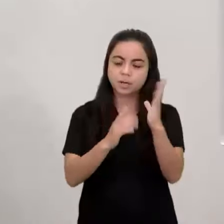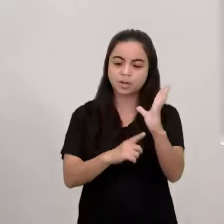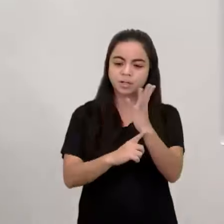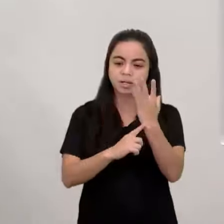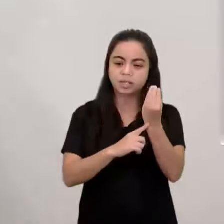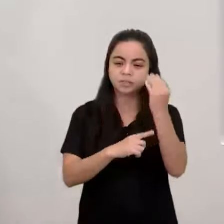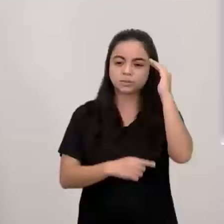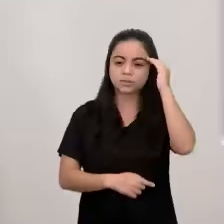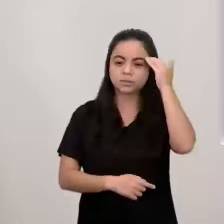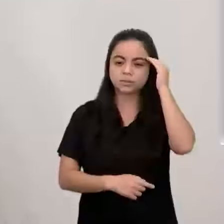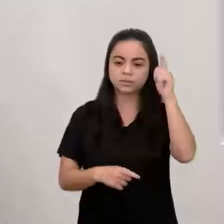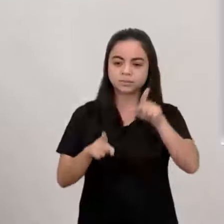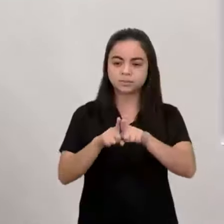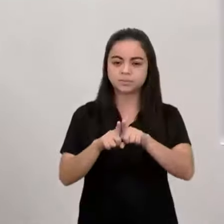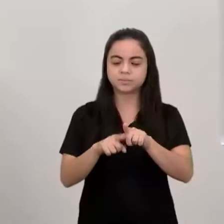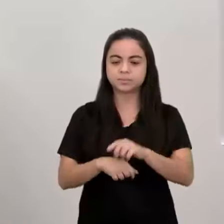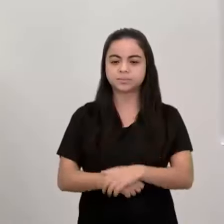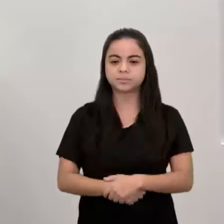também vão entender aí.